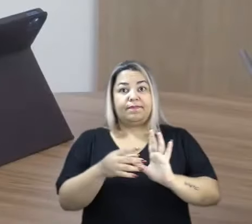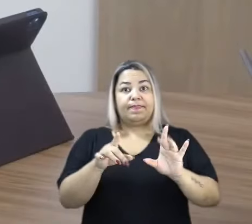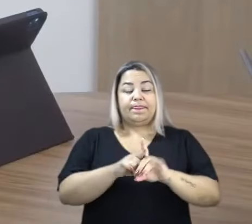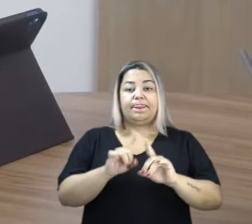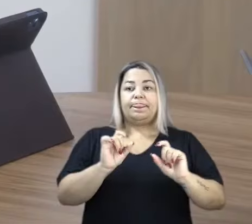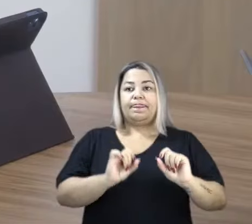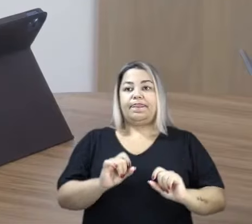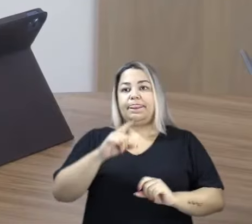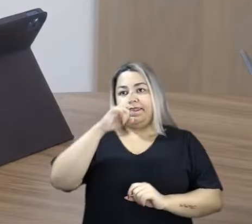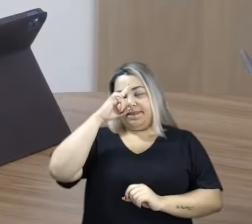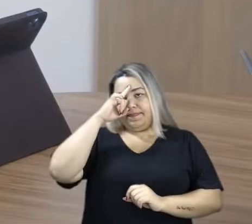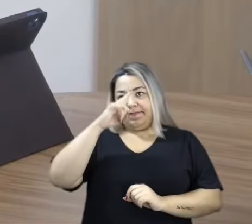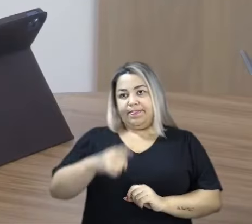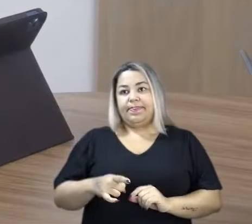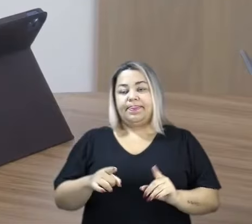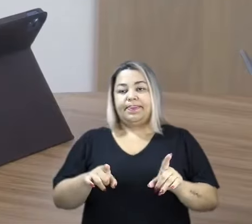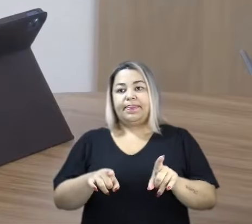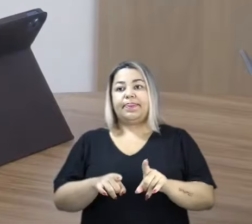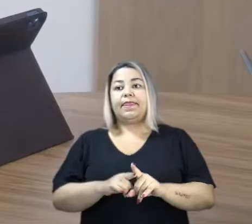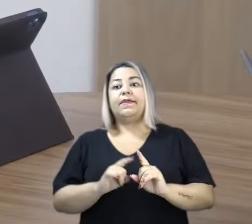desse mandato, né,